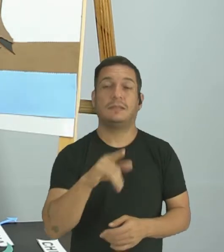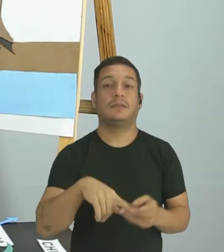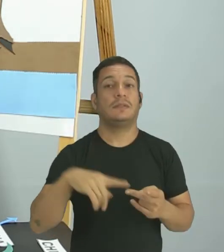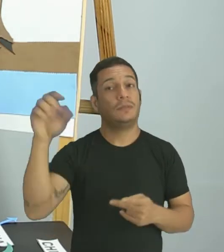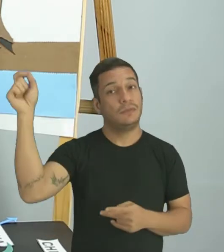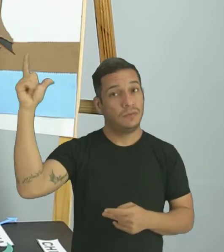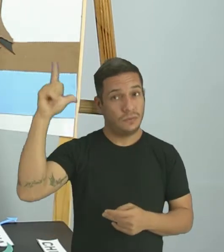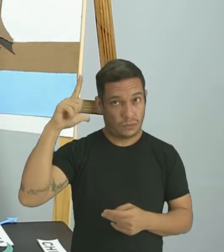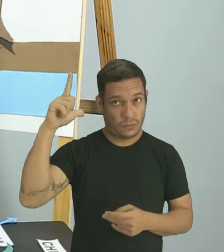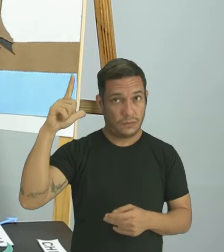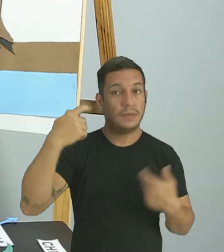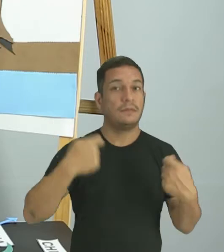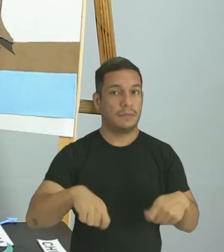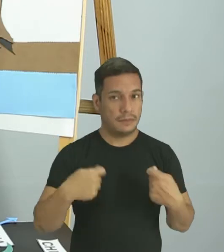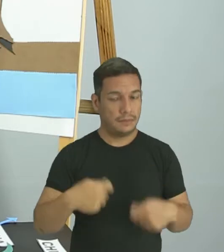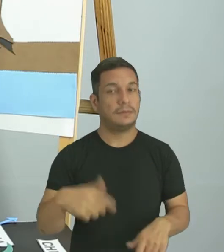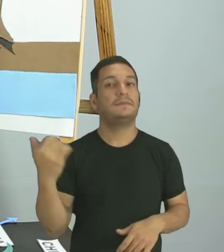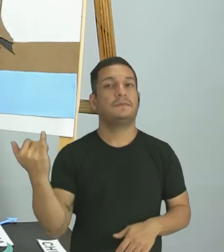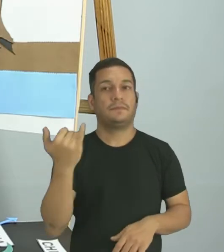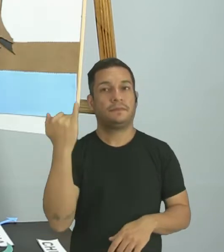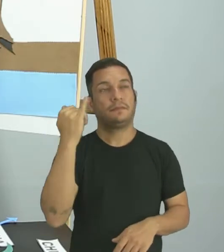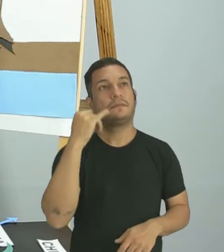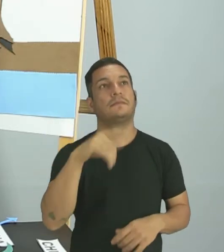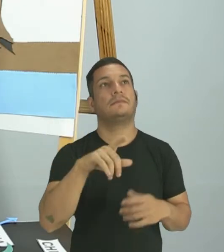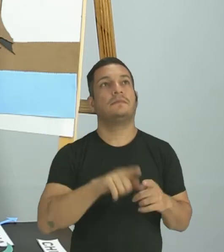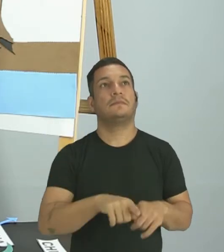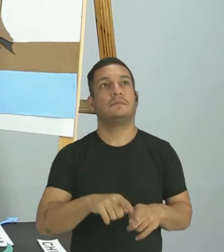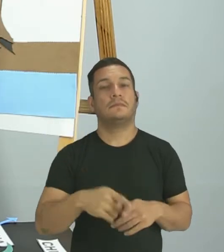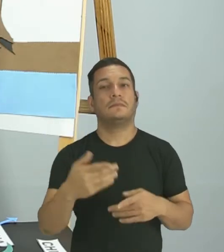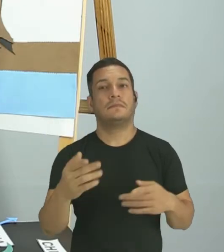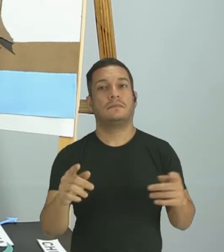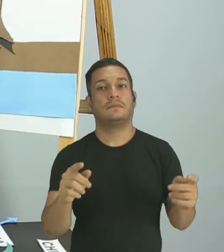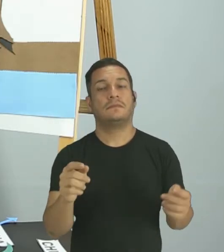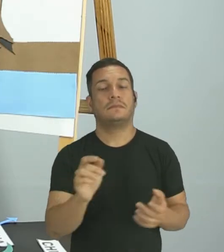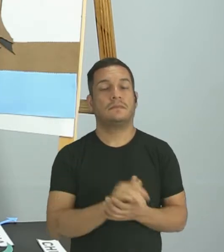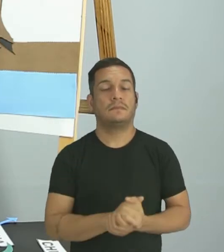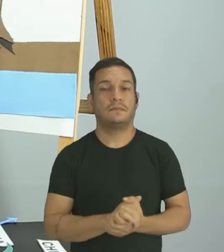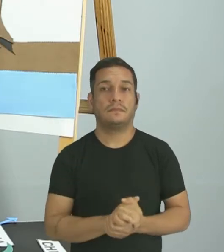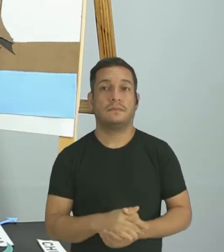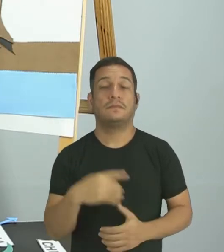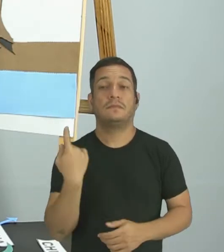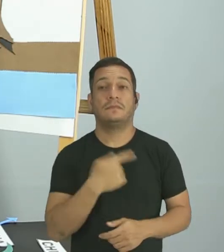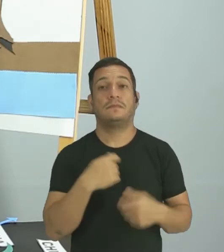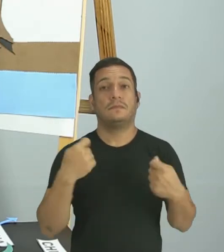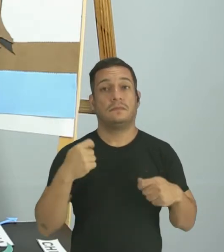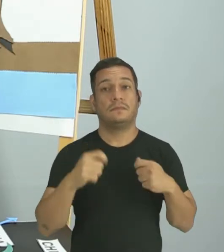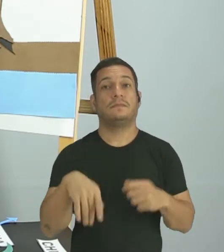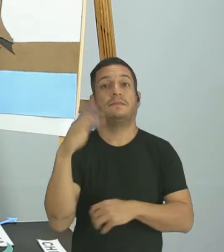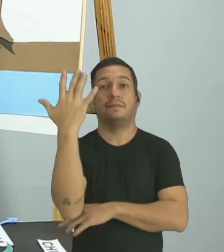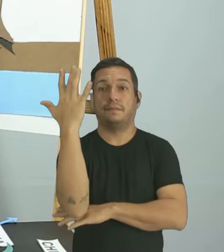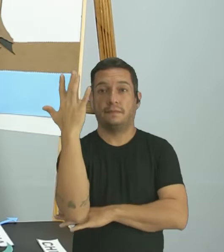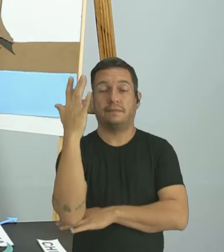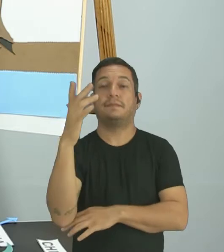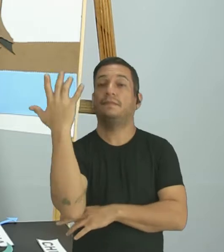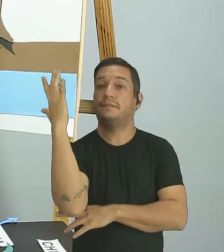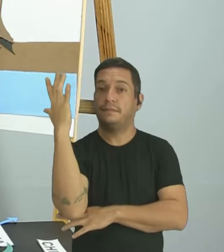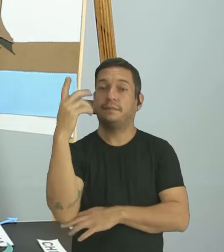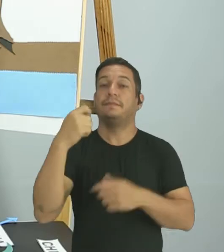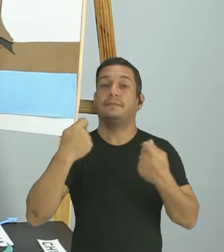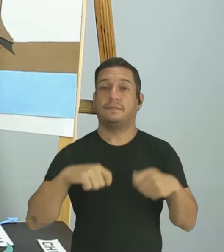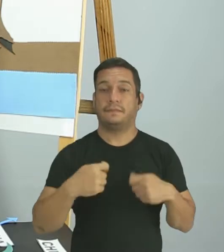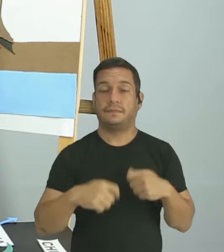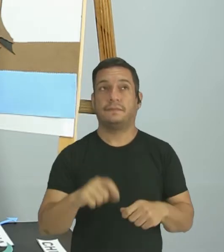sol. É como uma cadeia, um ciclo. Nós precisamos das plantas,